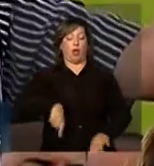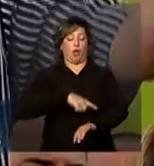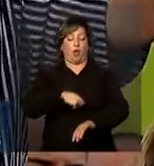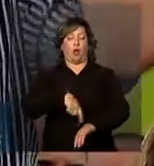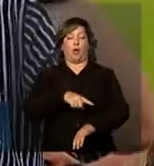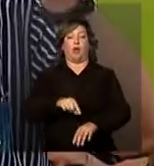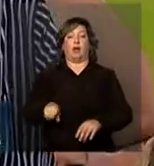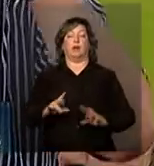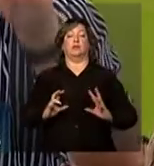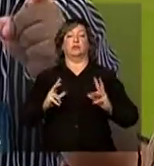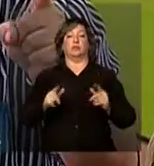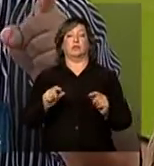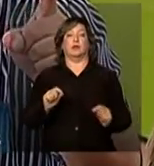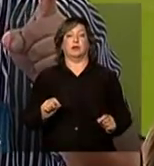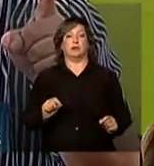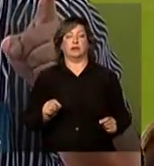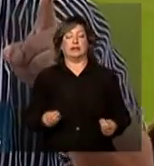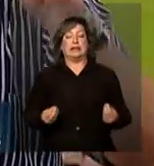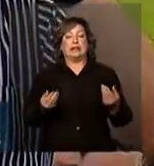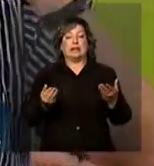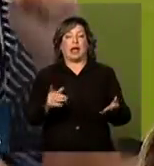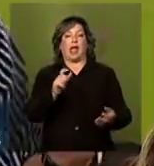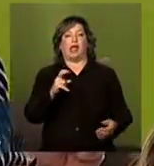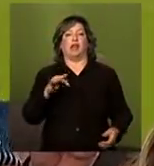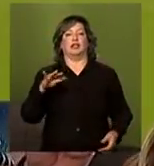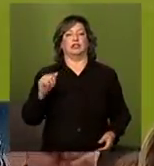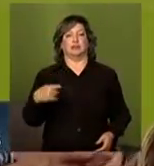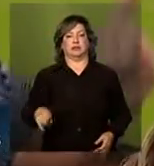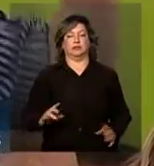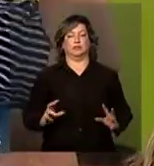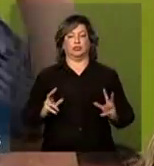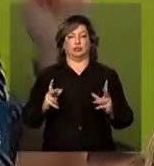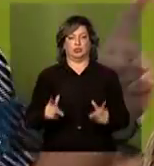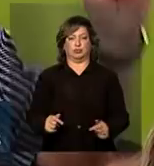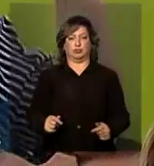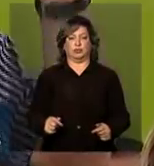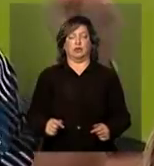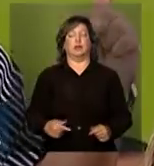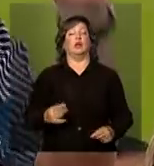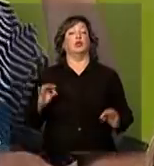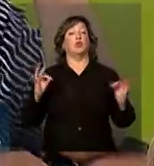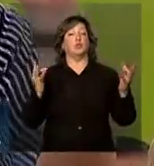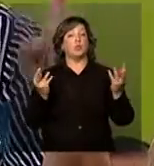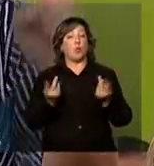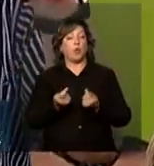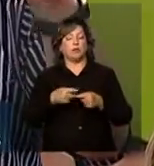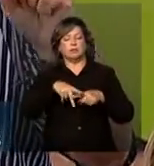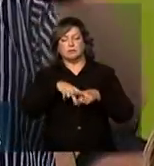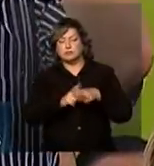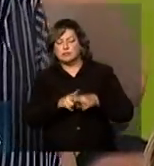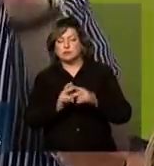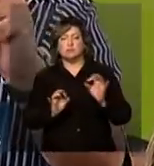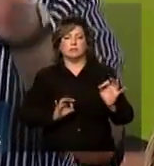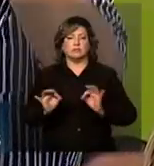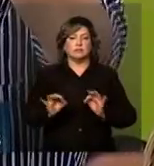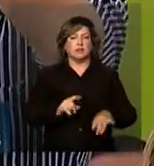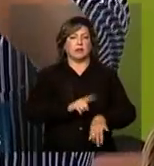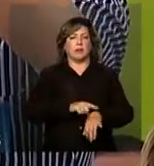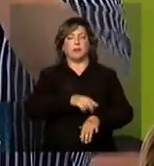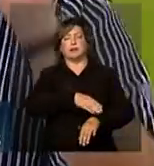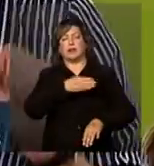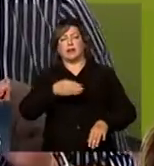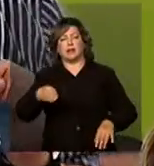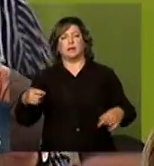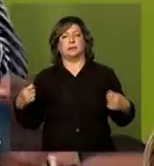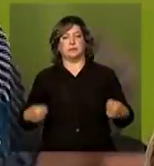máquina de garantia para a máquina consequentemente Todas aquelas revisões periódicas que uma